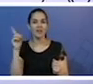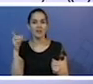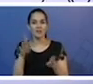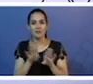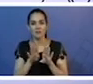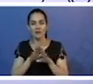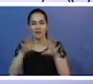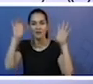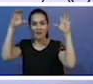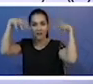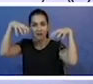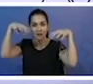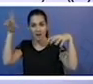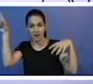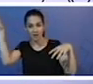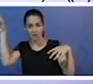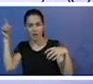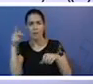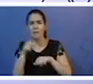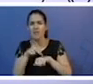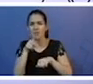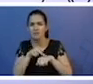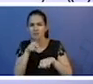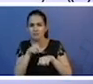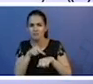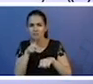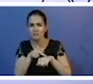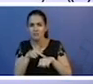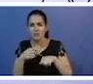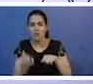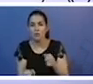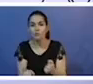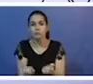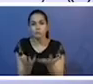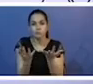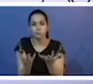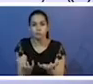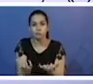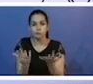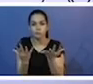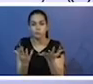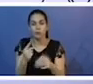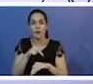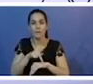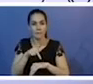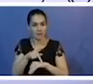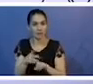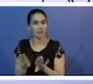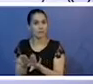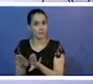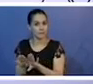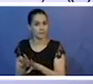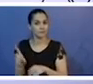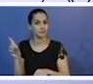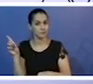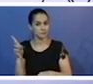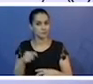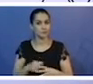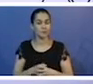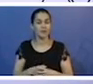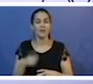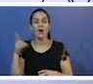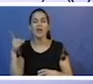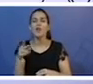estalactites, né, que são essas formações rochosas, e nas estalagmites, que são as que formam embaixo, né. Ele é usado